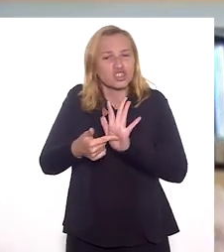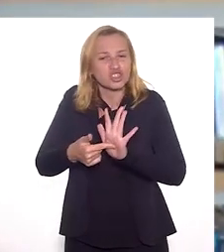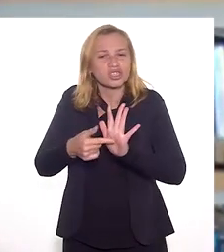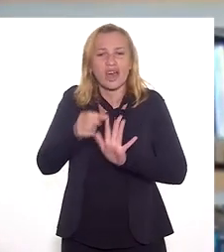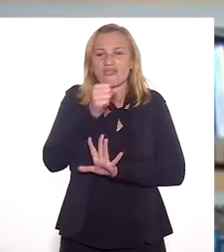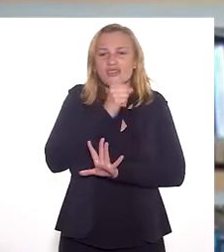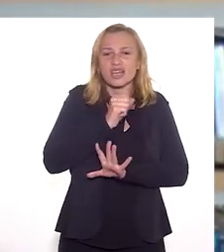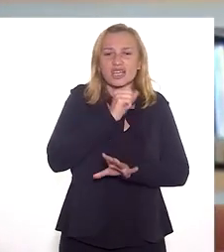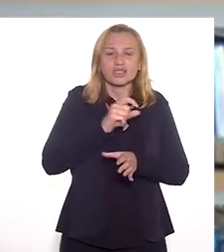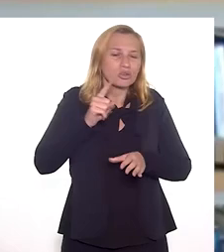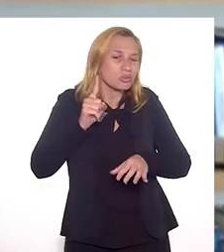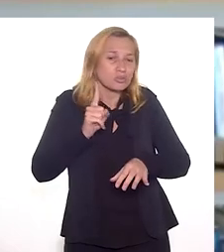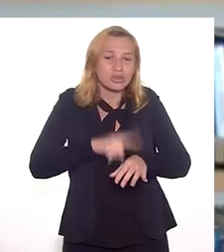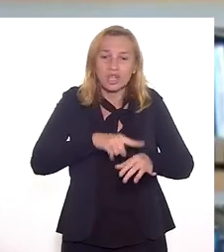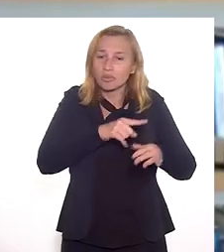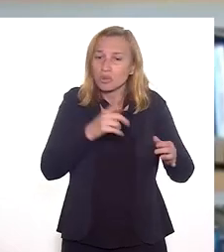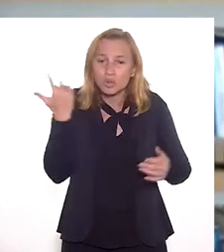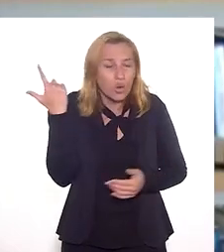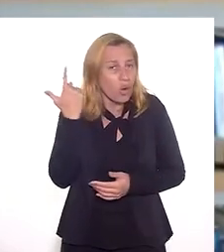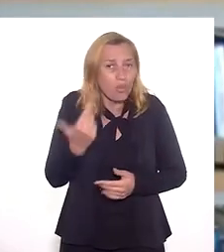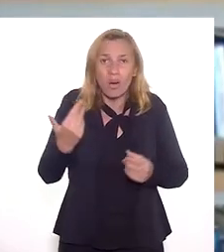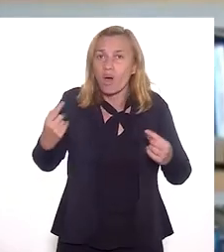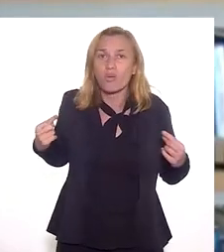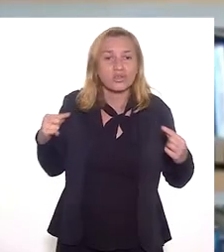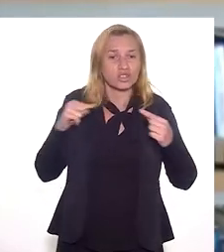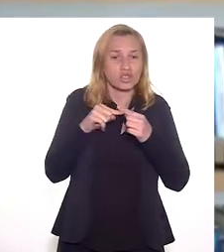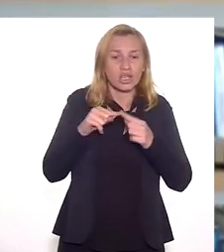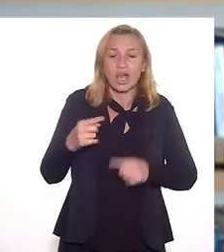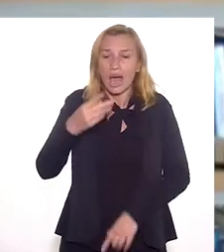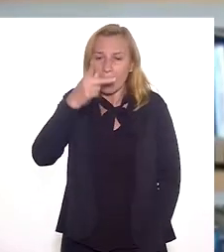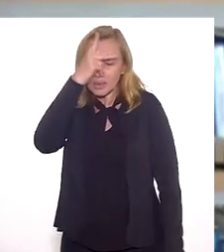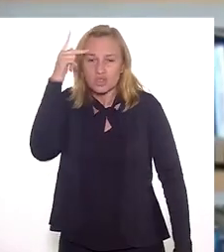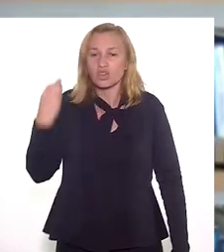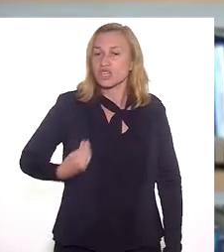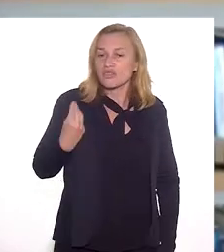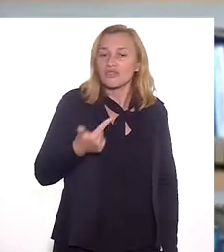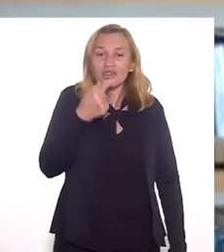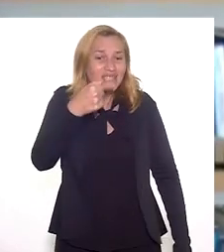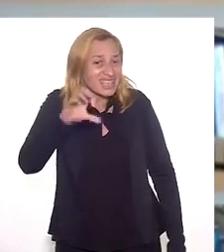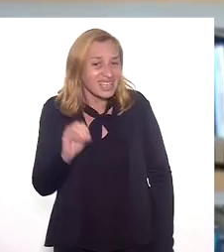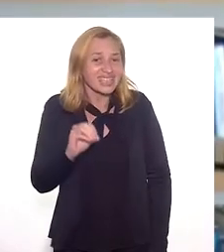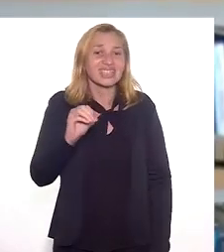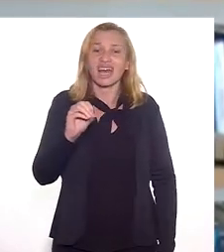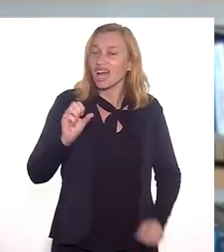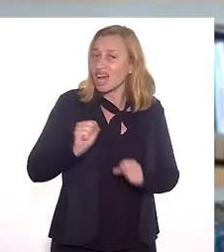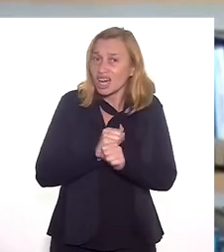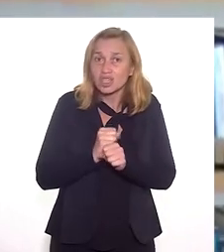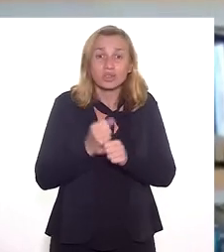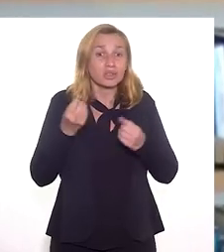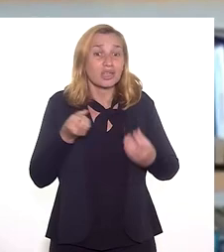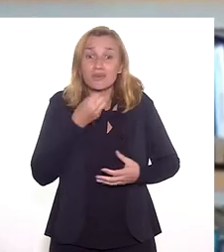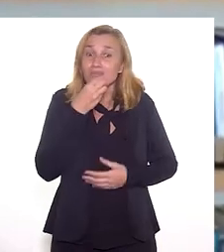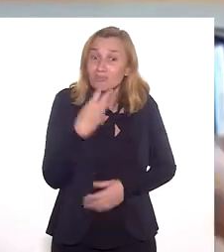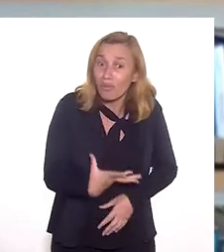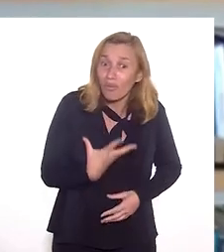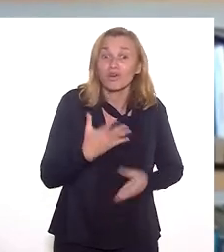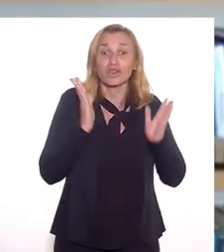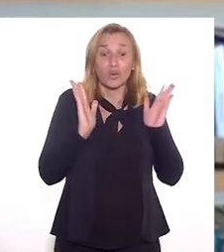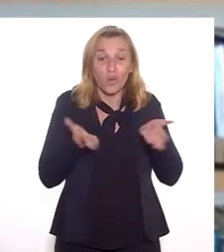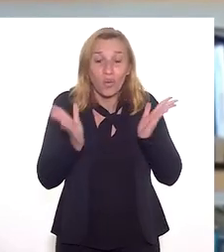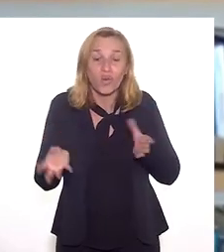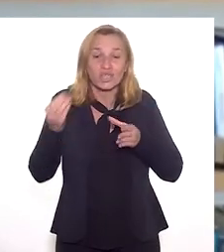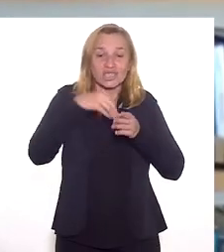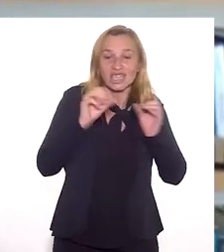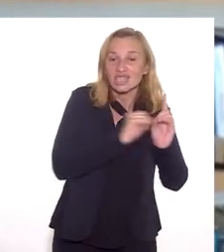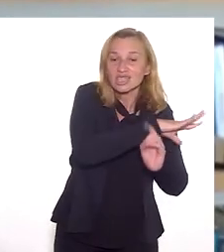concretizar a velhice como a passagem do tempo. Isso é o objetivo. A pessoa que viveu 70 anos, viveu 70 anos. Ainda bem